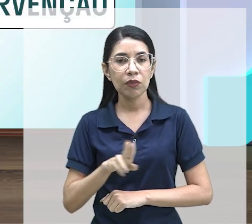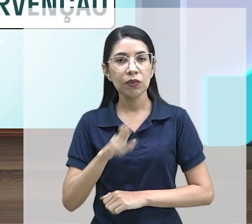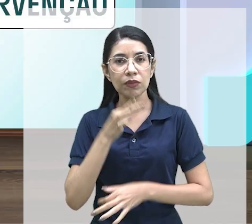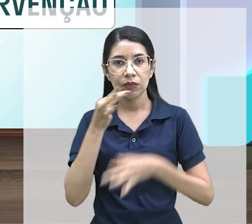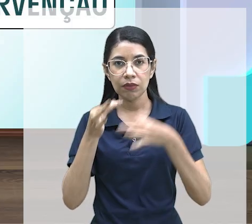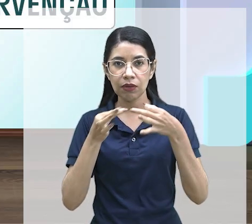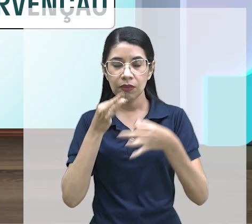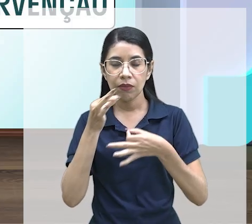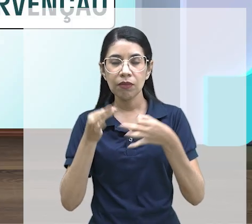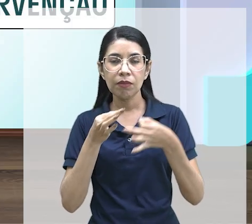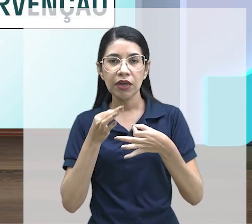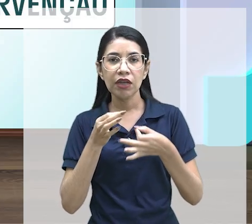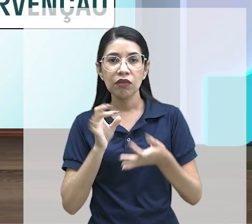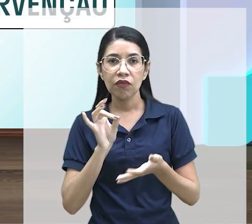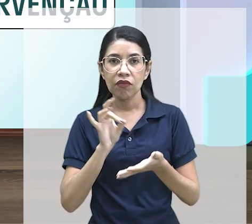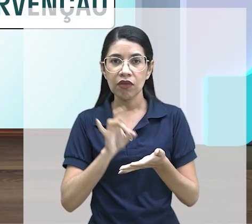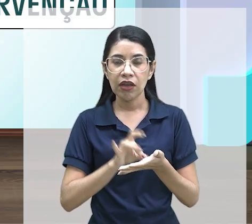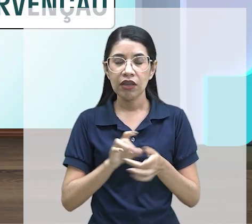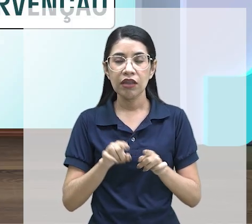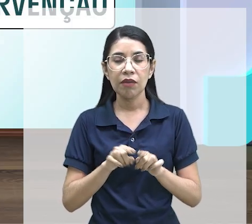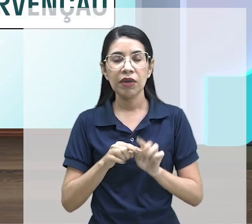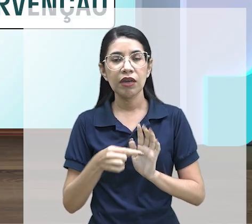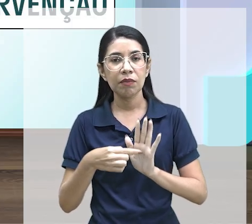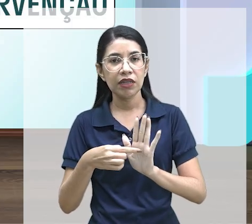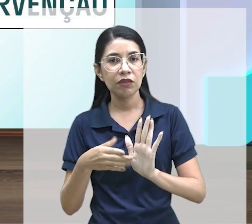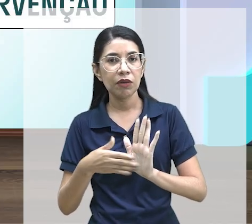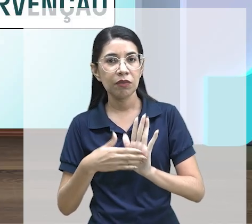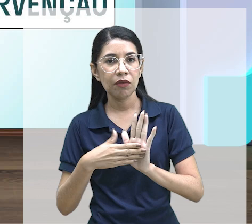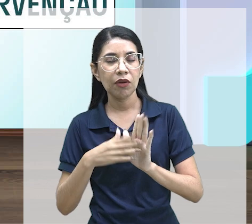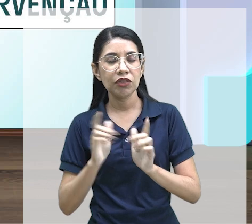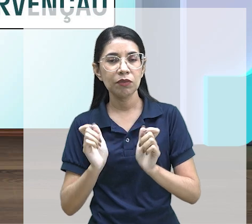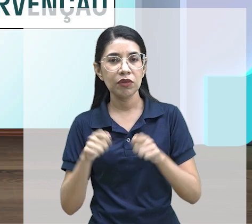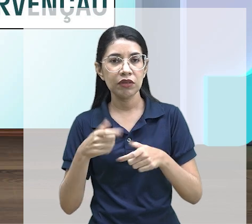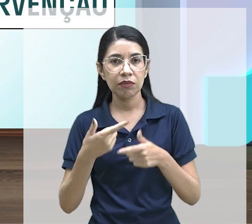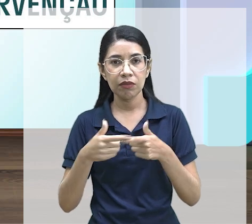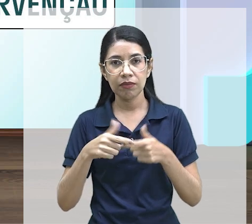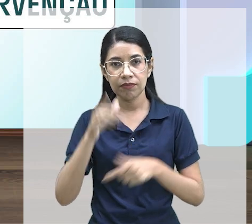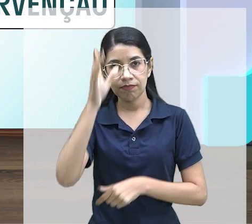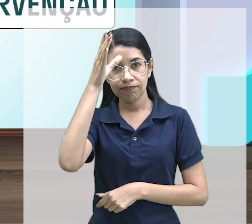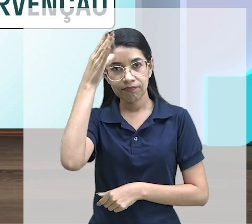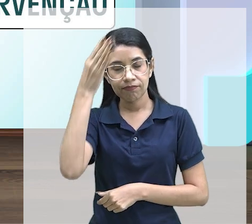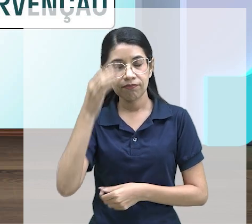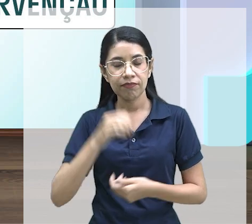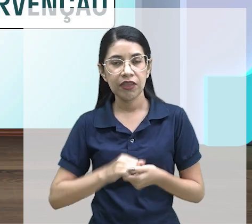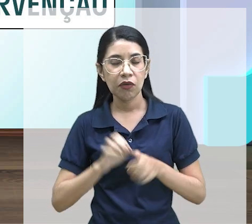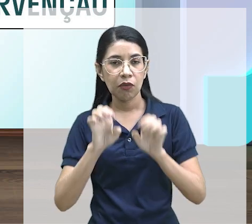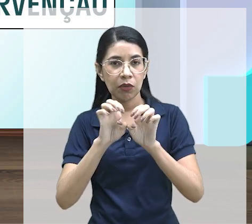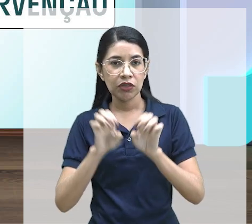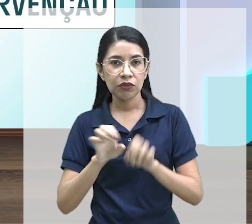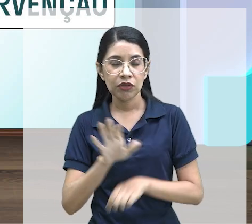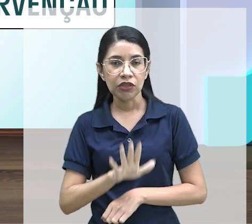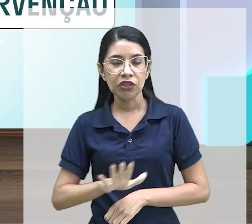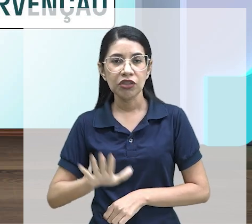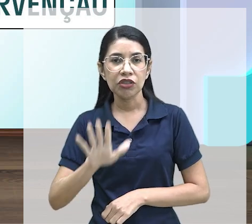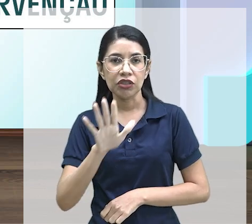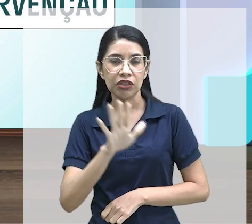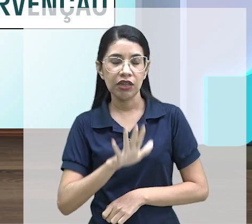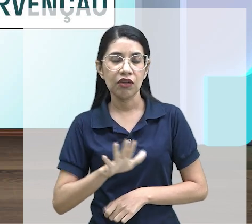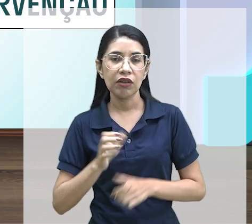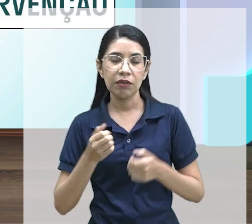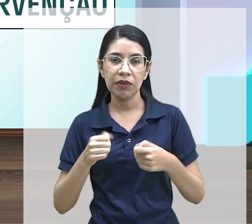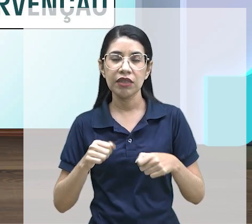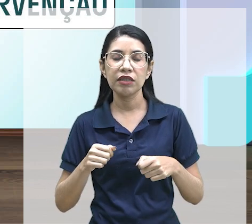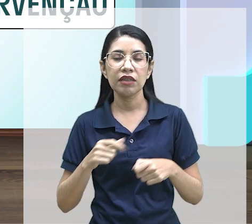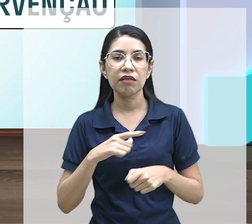argumentos consistentes e apresente uma solução para o problema. Então, essa seria a estrutura geral, né, que nós